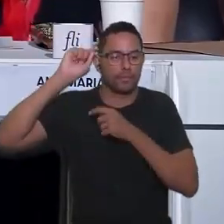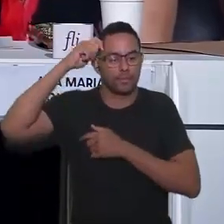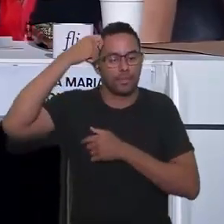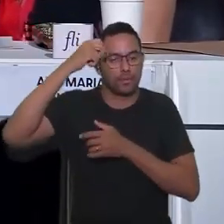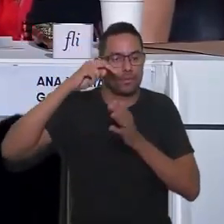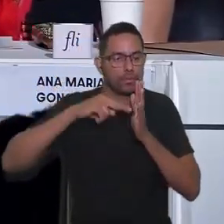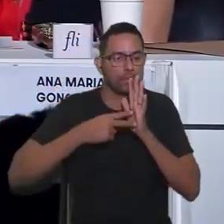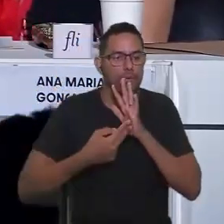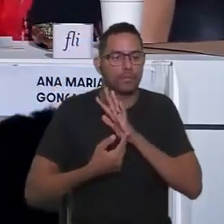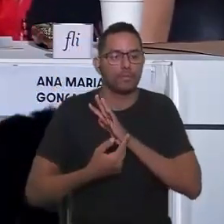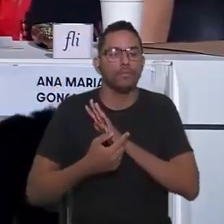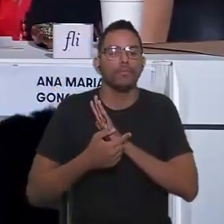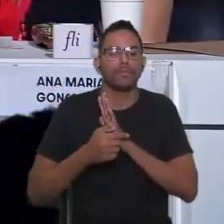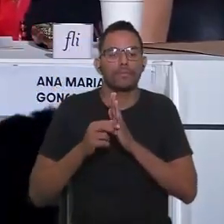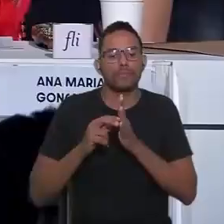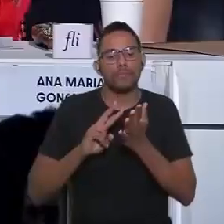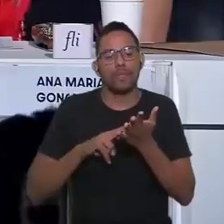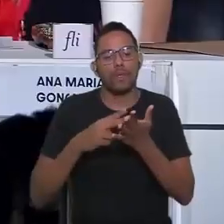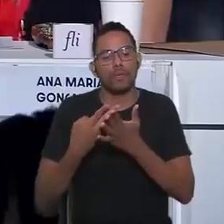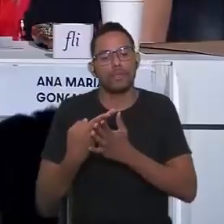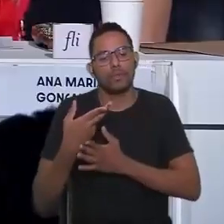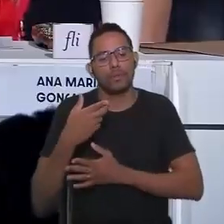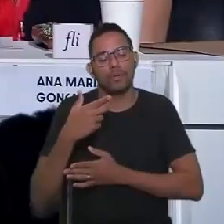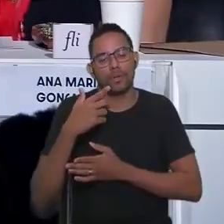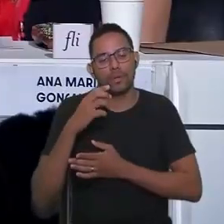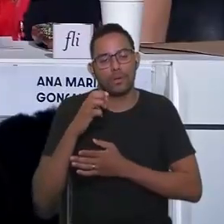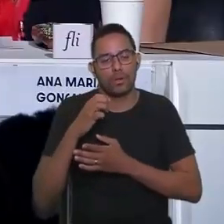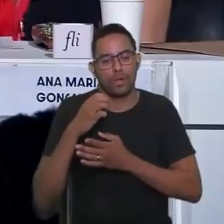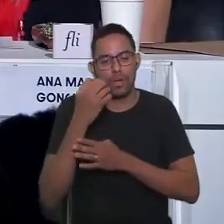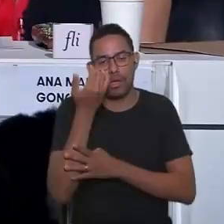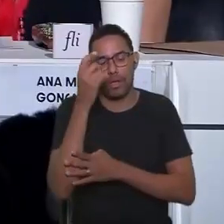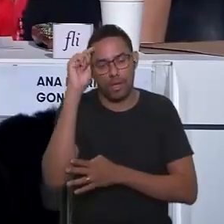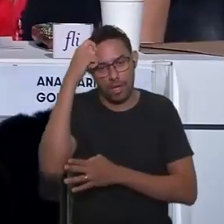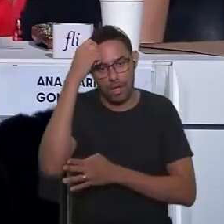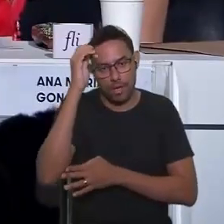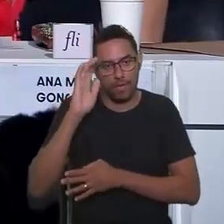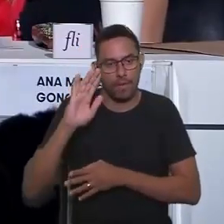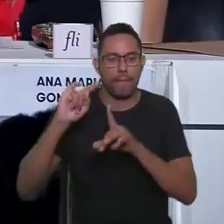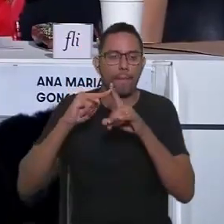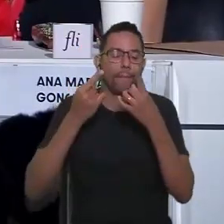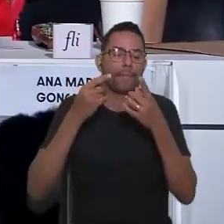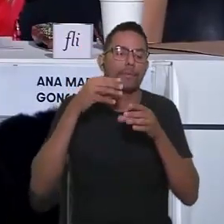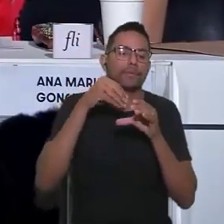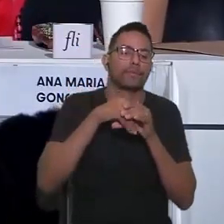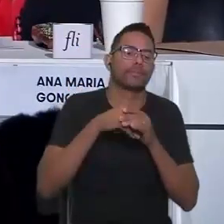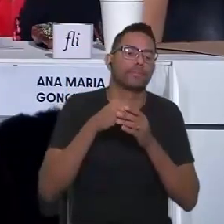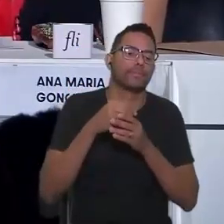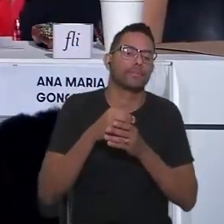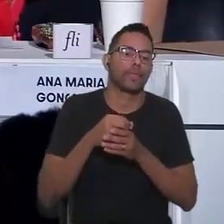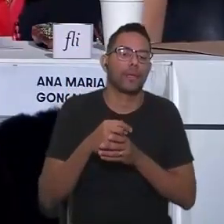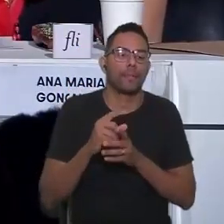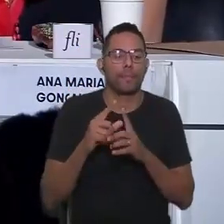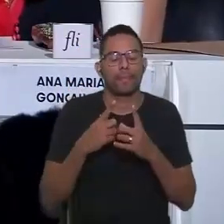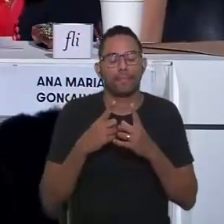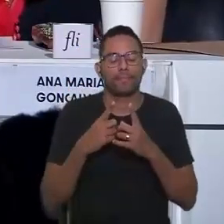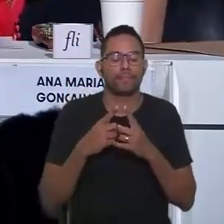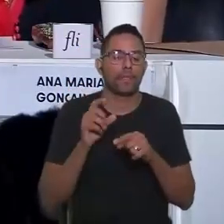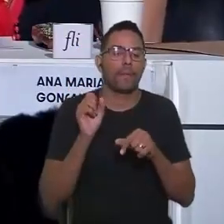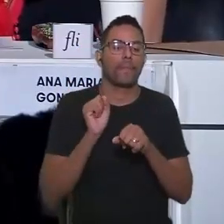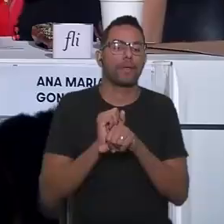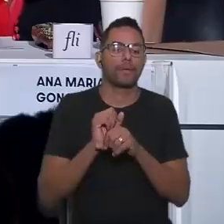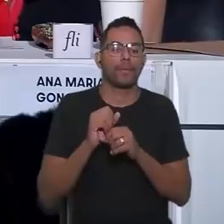dos signos que traduz certos elementos da africanidade, mas reimplantado,